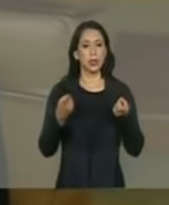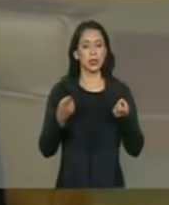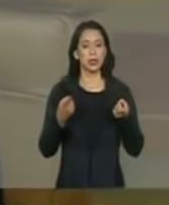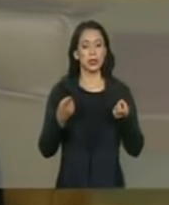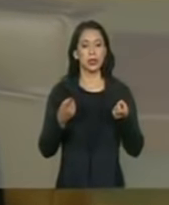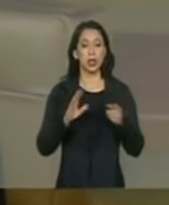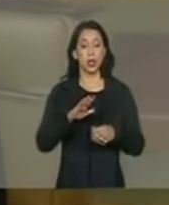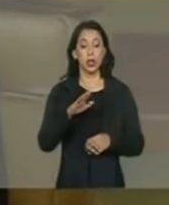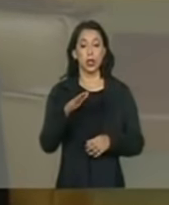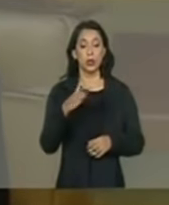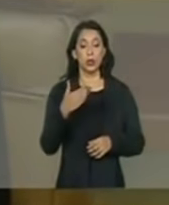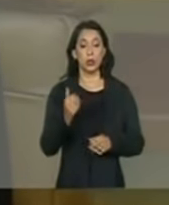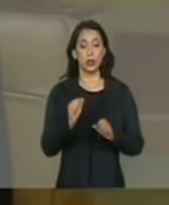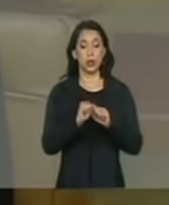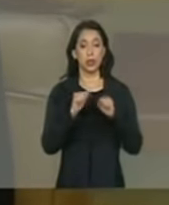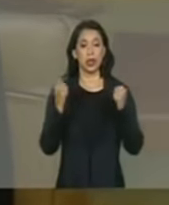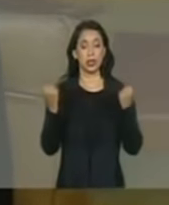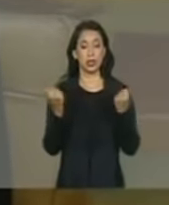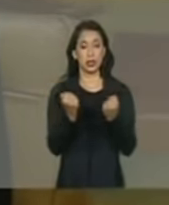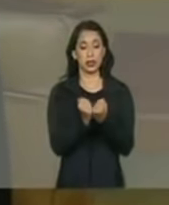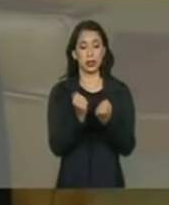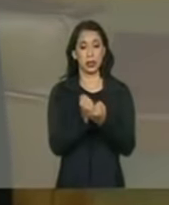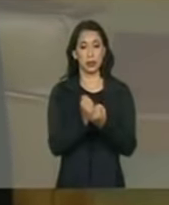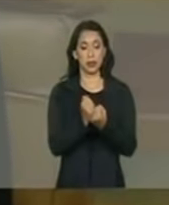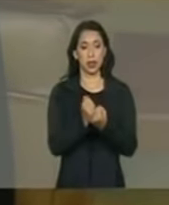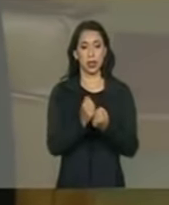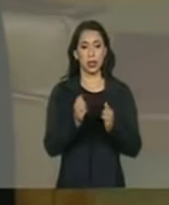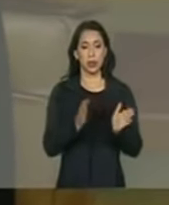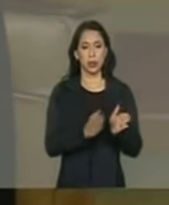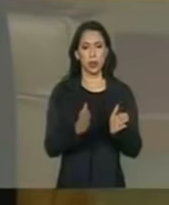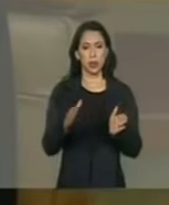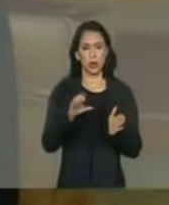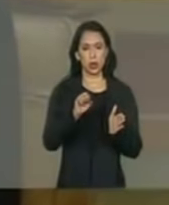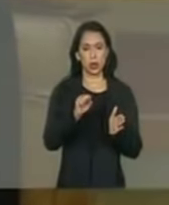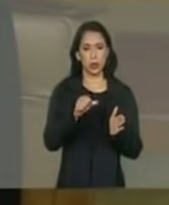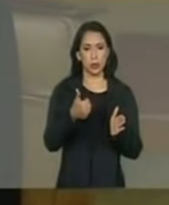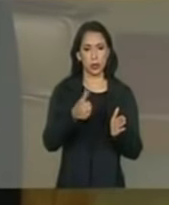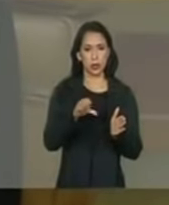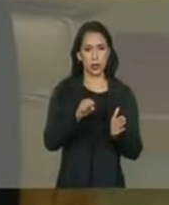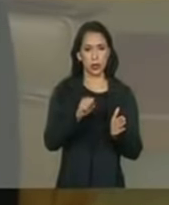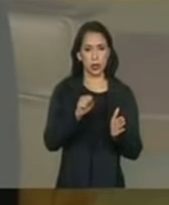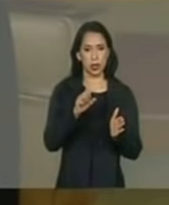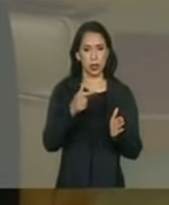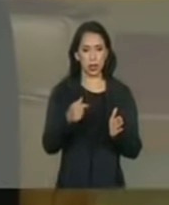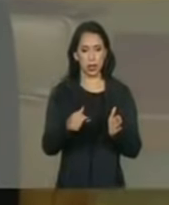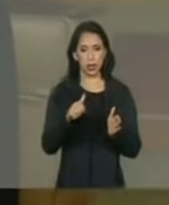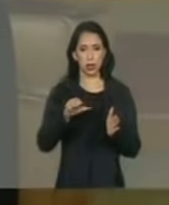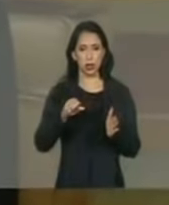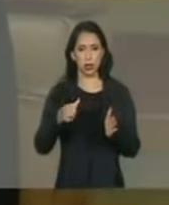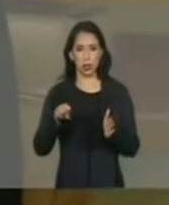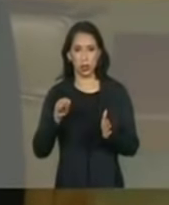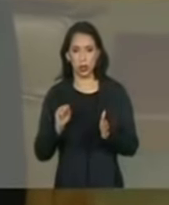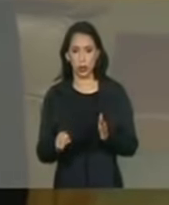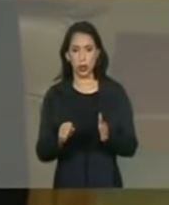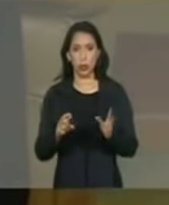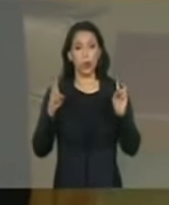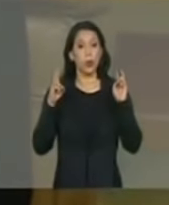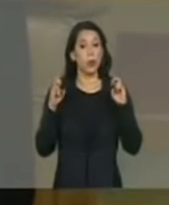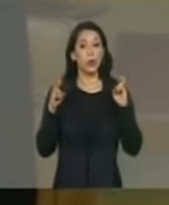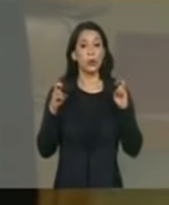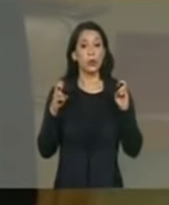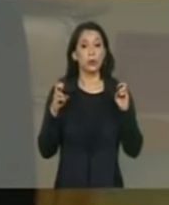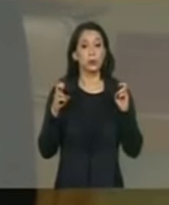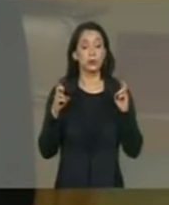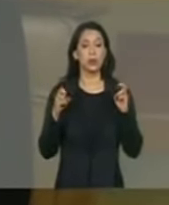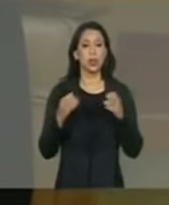assembléia nacional constituinte no período de 87 88 defrontou se com esse tema com esse tema abriu